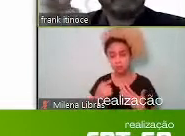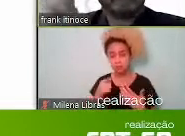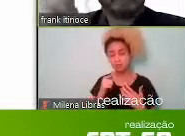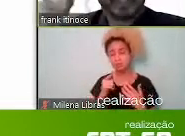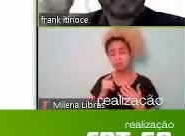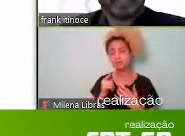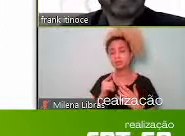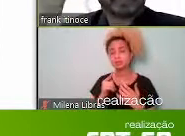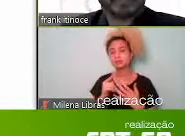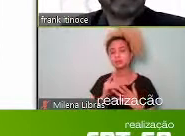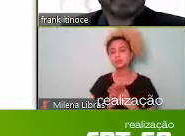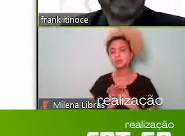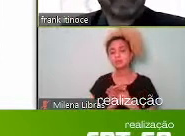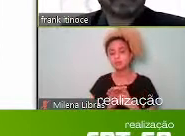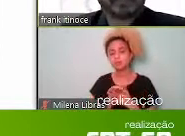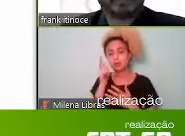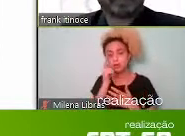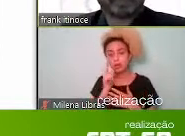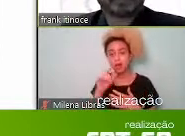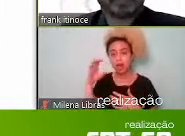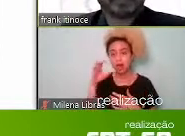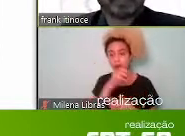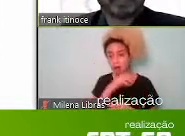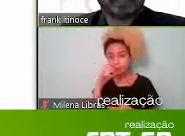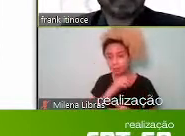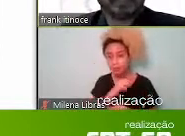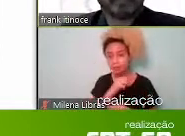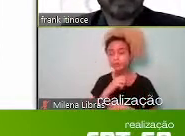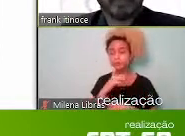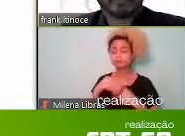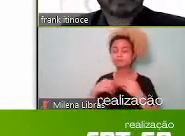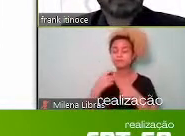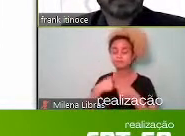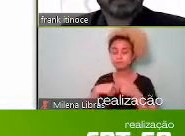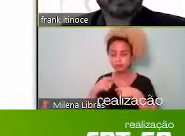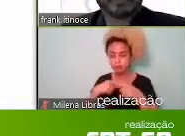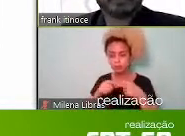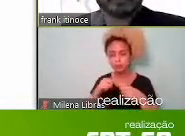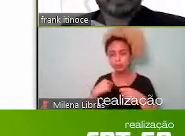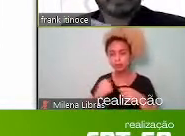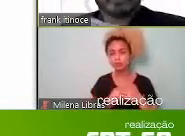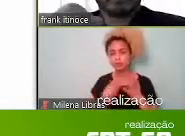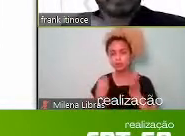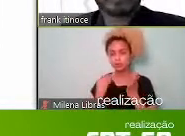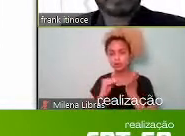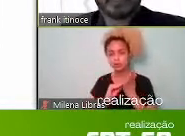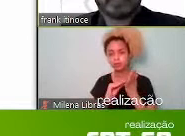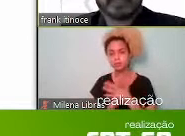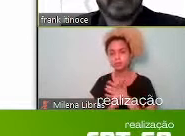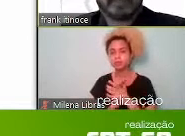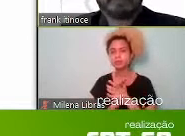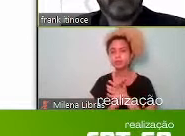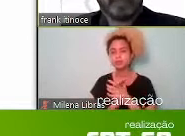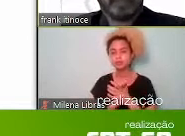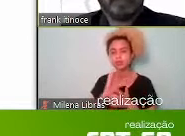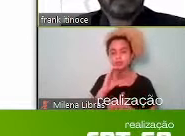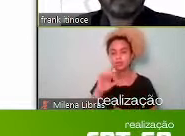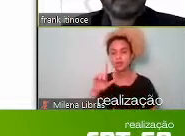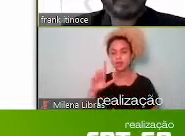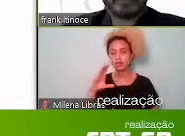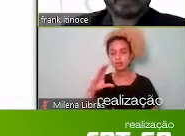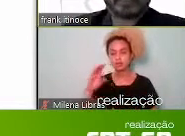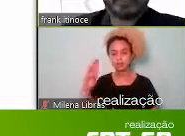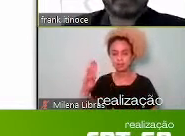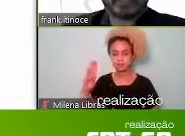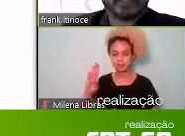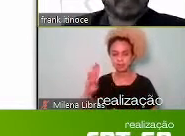categoria, para dar agilidade no processo administrativo, nós colocamos ele nessa categoria de CLCB. Então, o